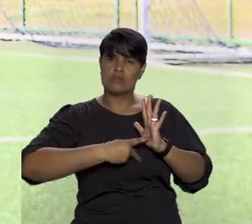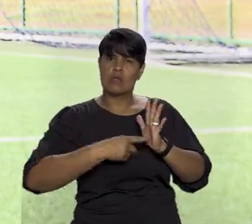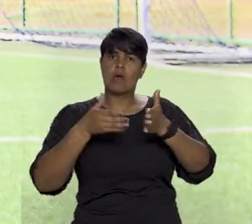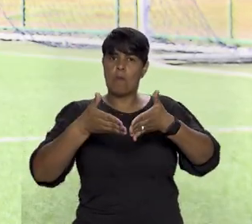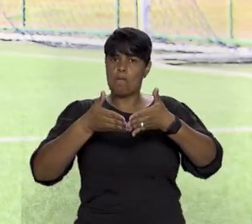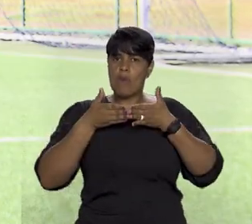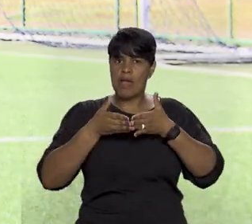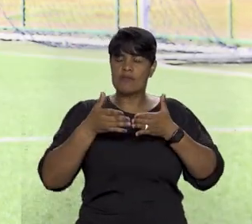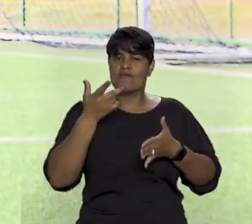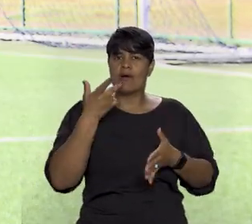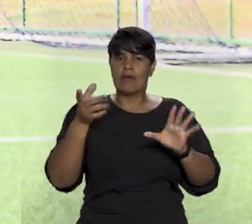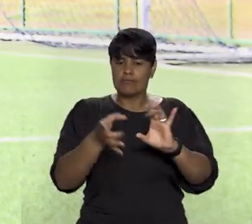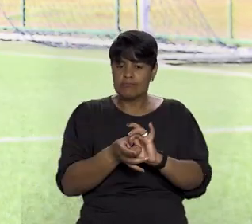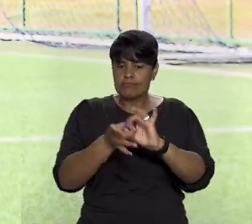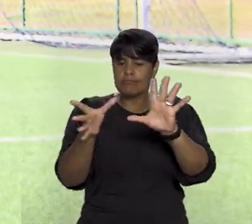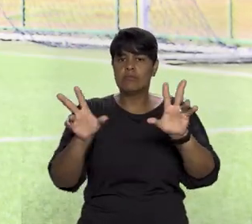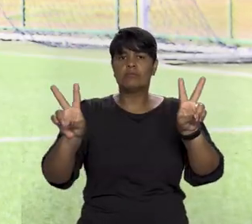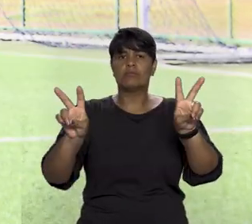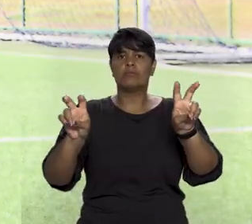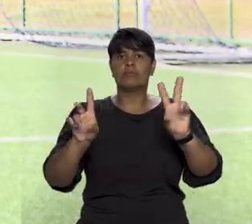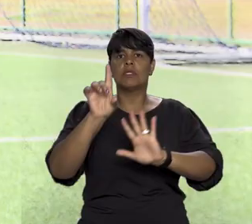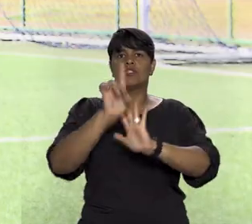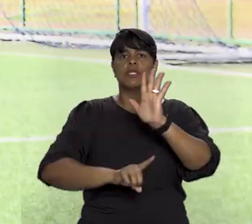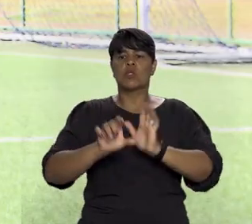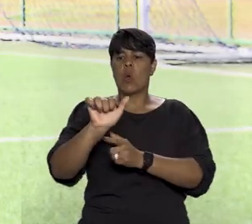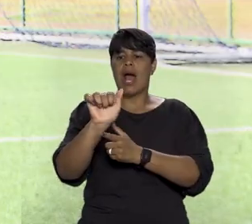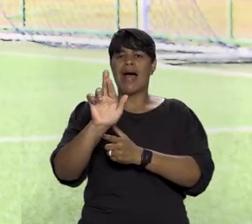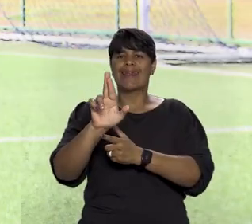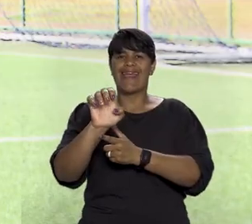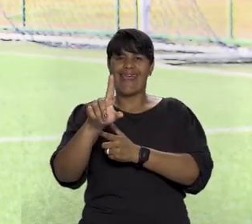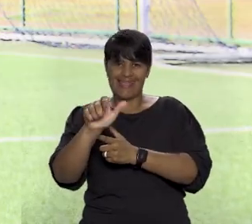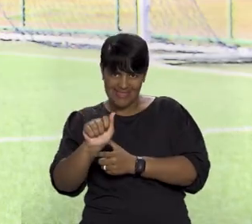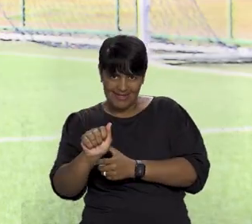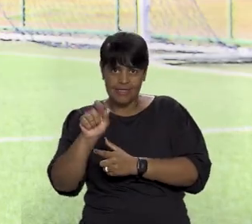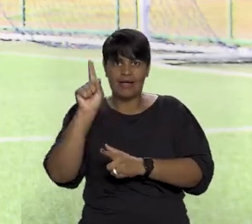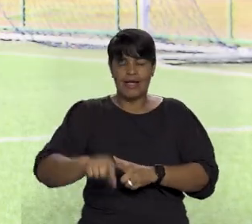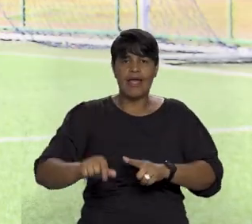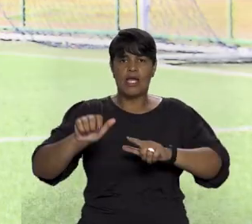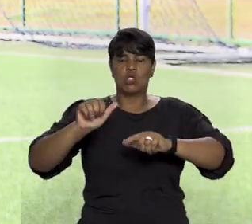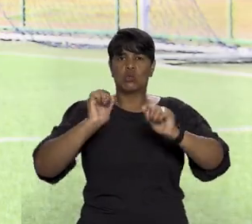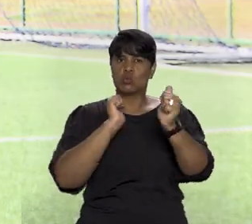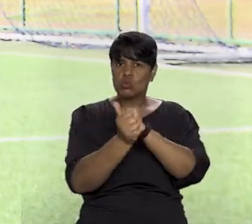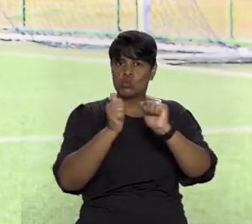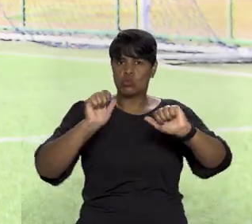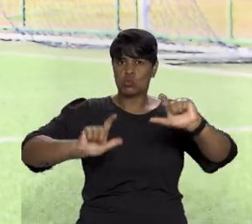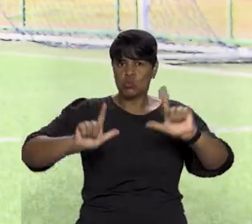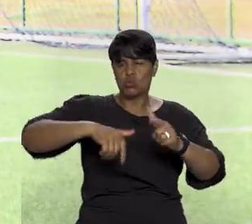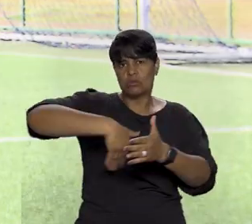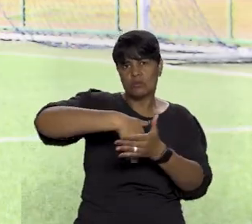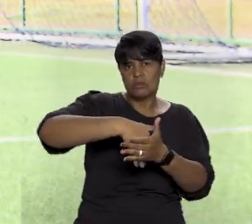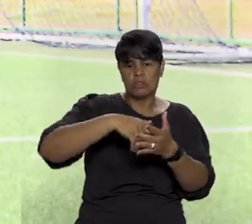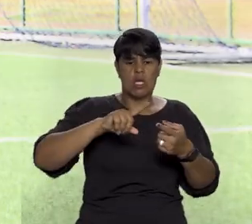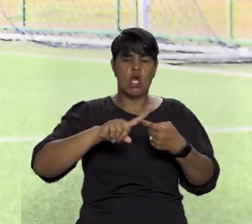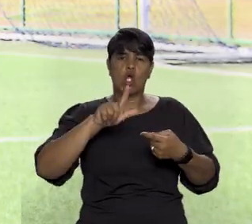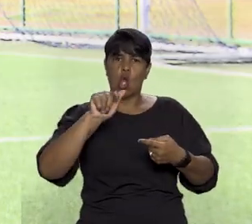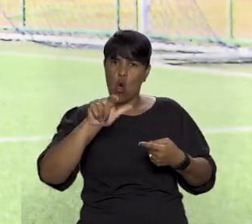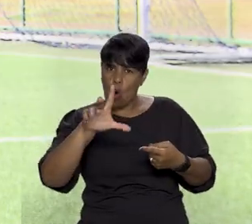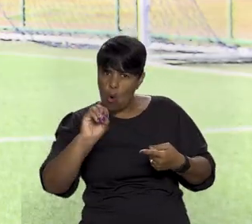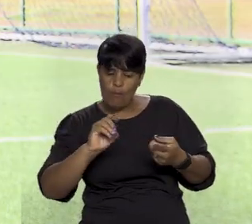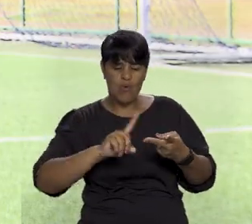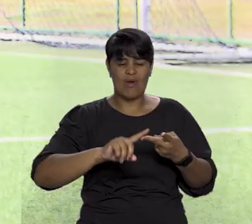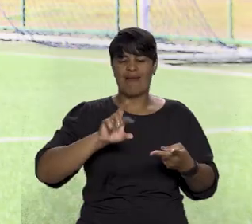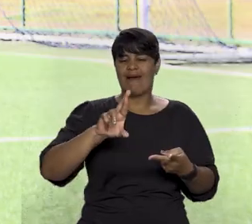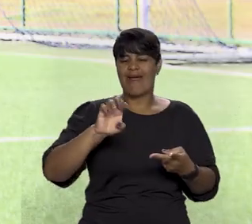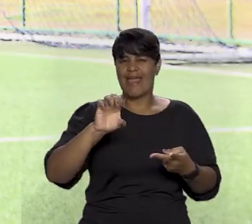reconhecimento do chamado direito de arena aos árbitros nos jogos transmitidos pela TV Globo Globosat TV Record